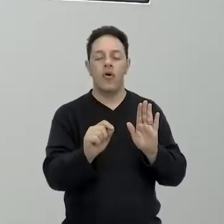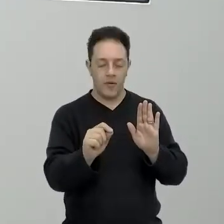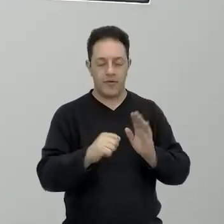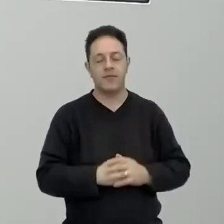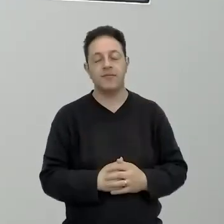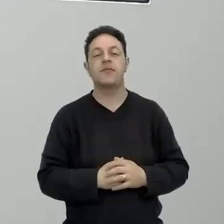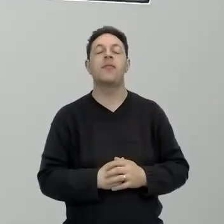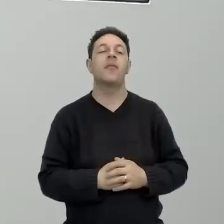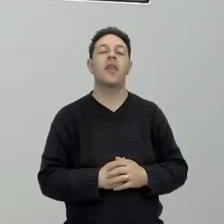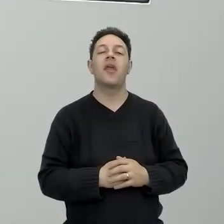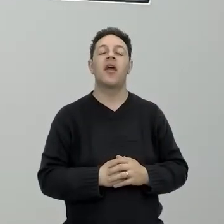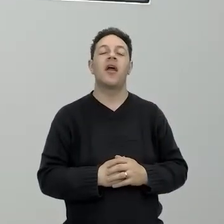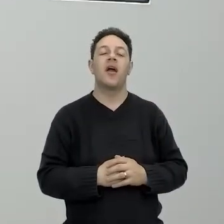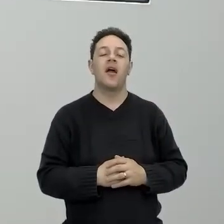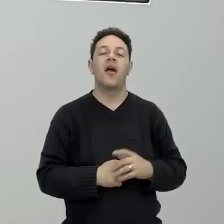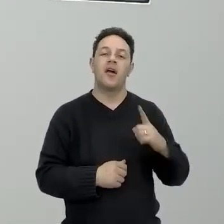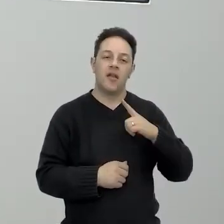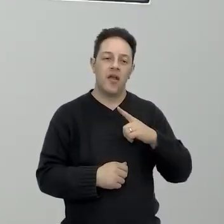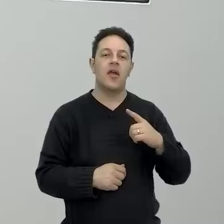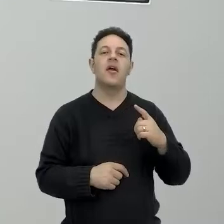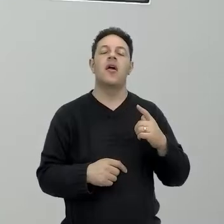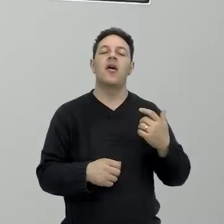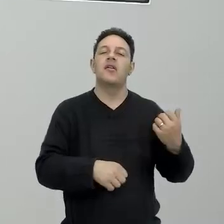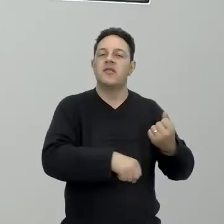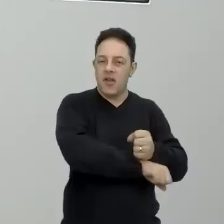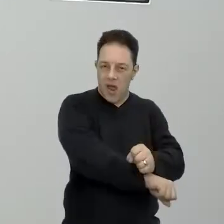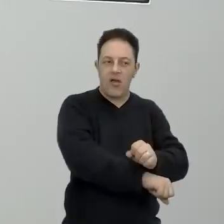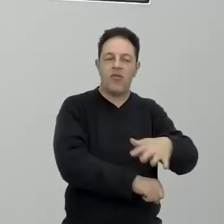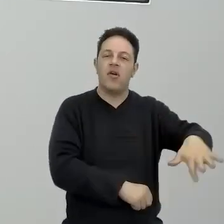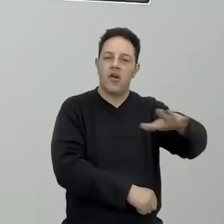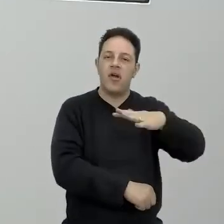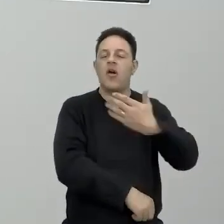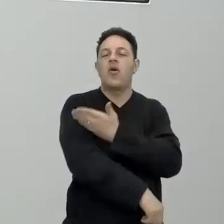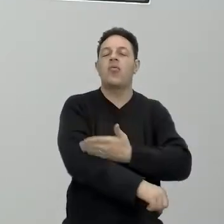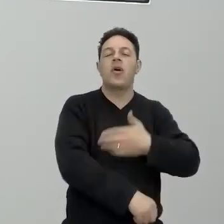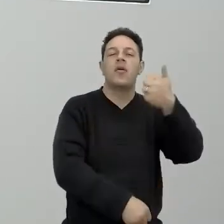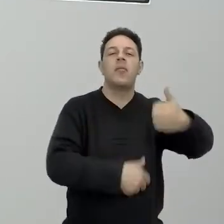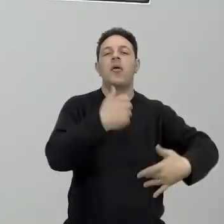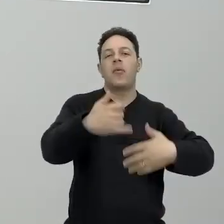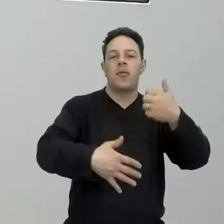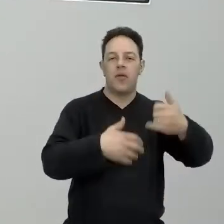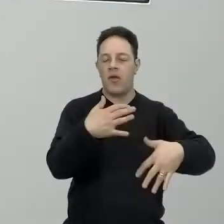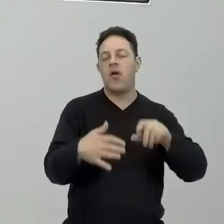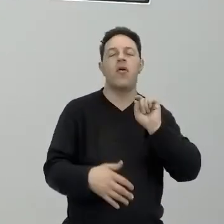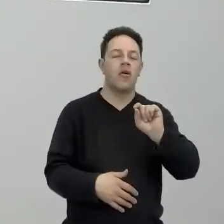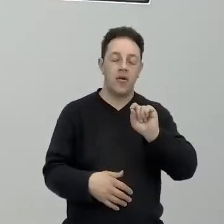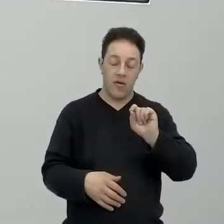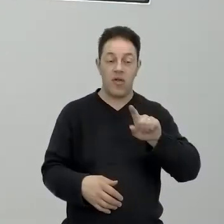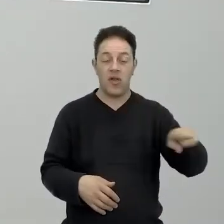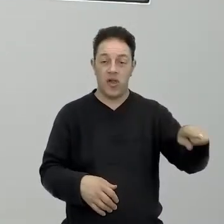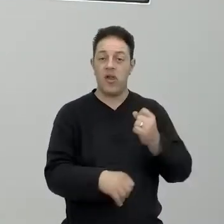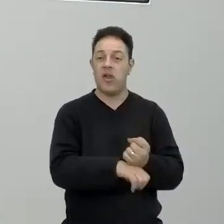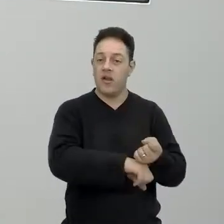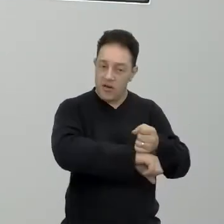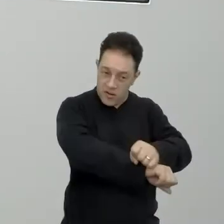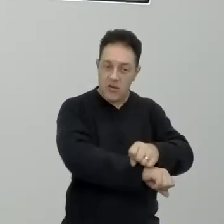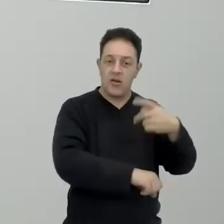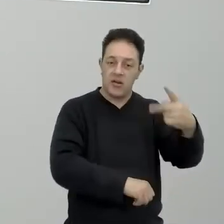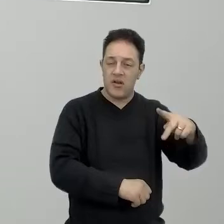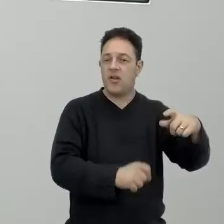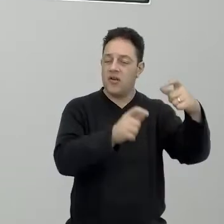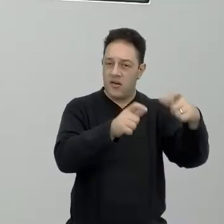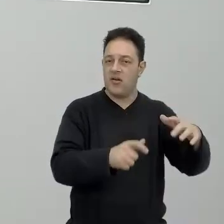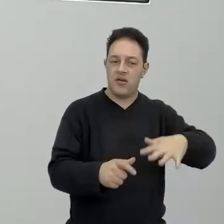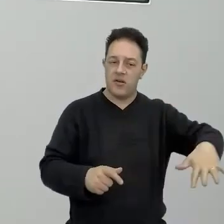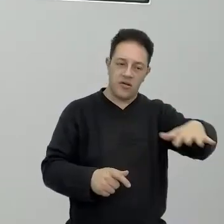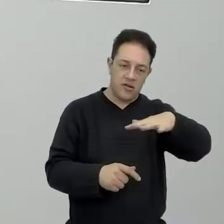fala da dialética do senhor e do escravo, e que dizia que esse escravo, né, que está dialeticamente